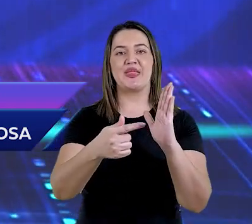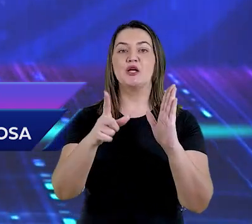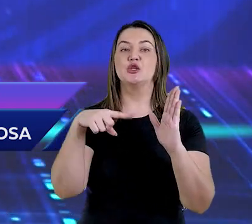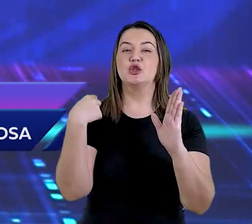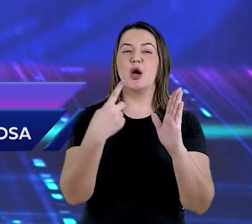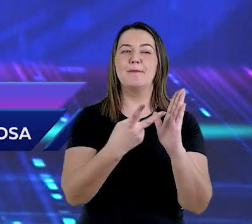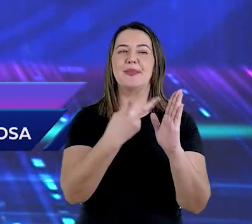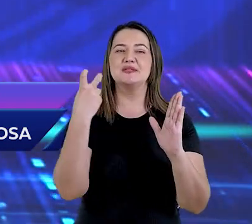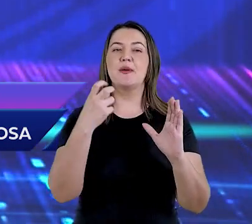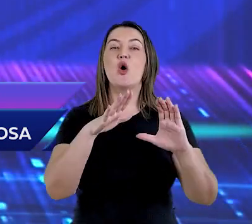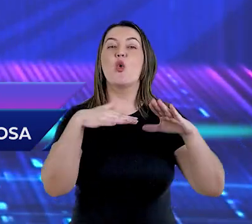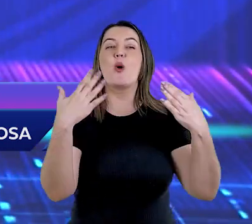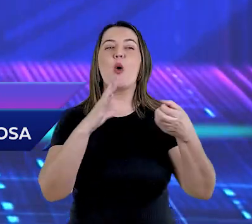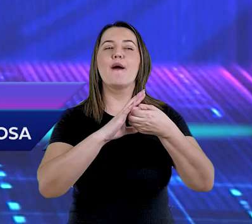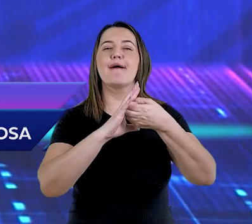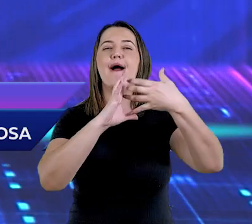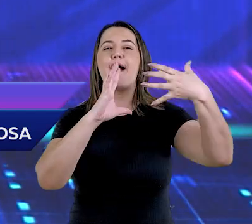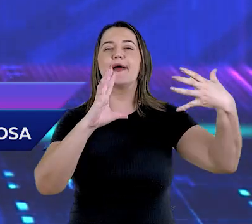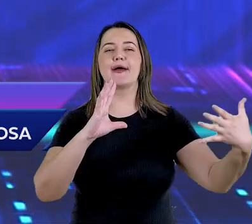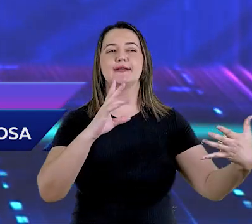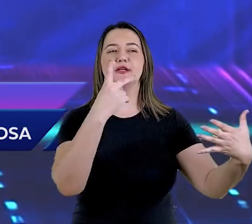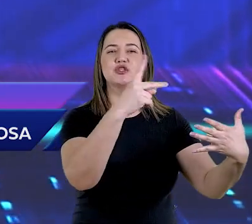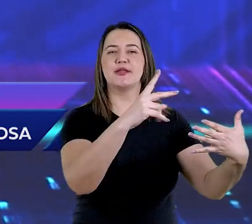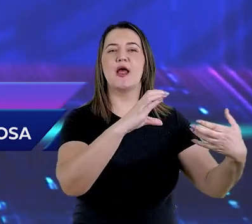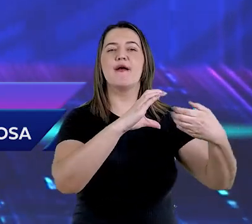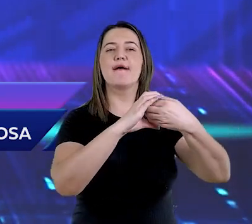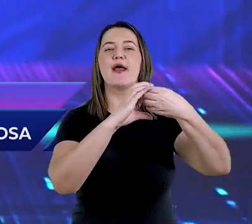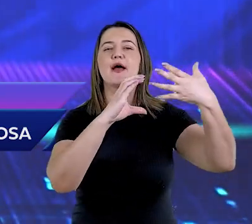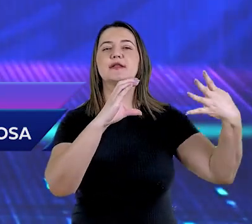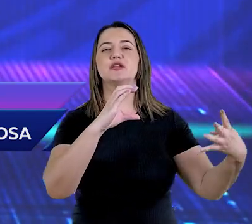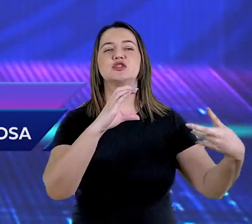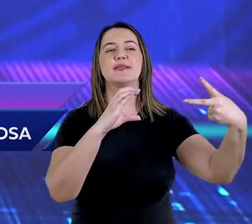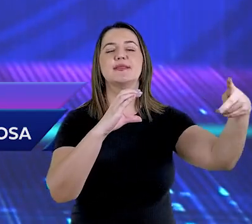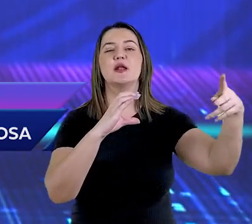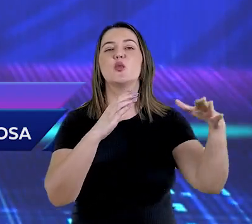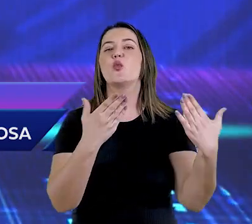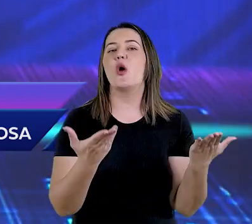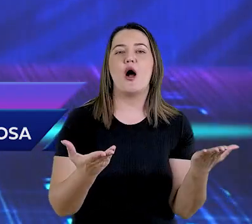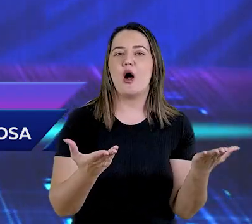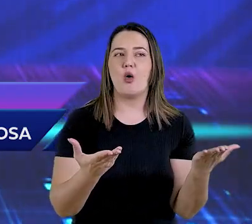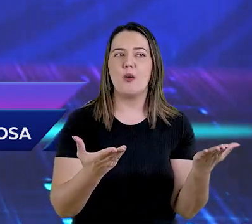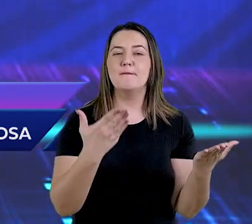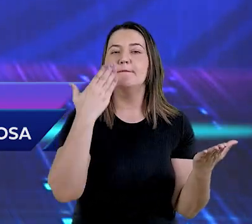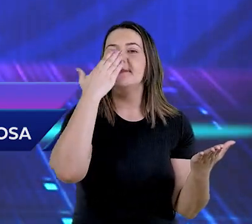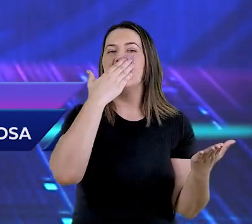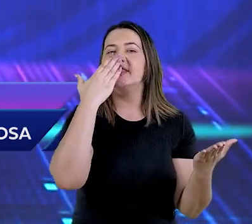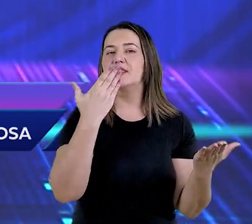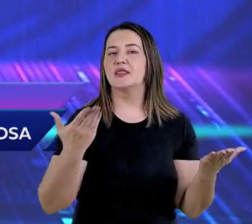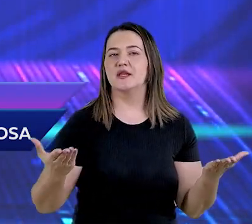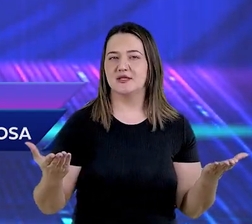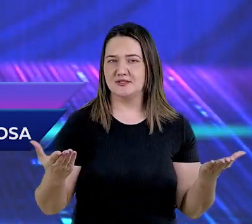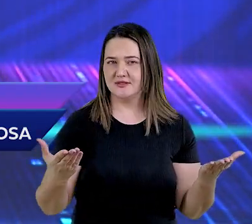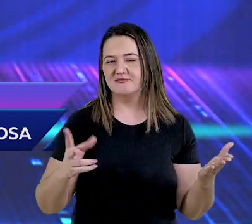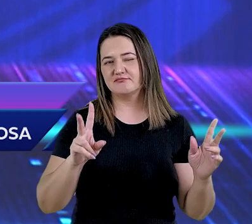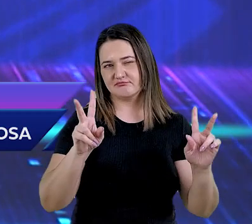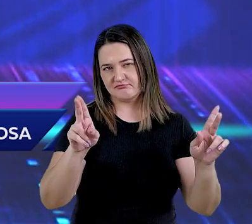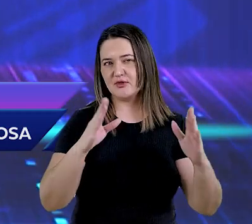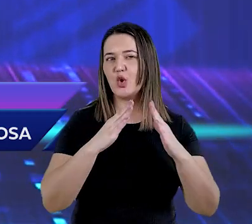nós encontramos a descrição da grande meretriz. Aqui cabe uma rápida